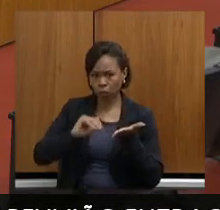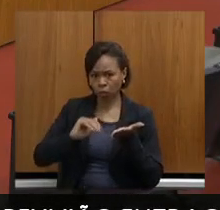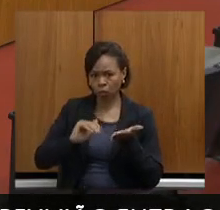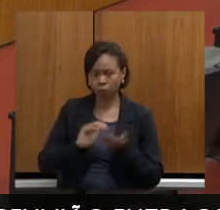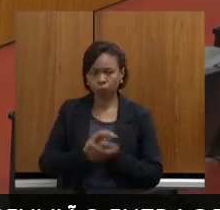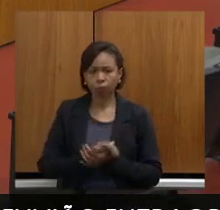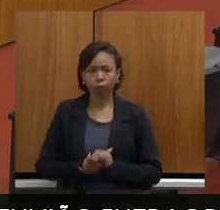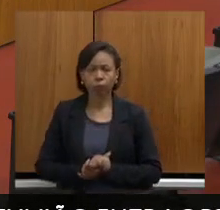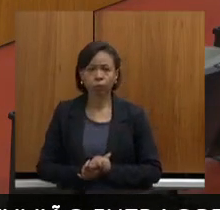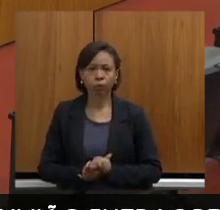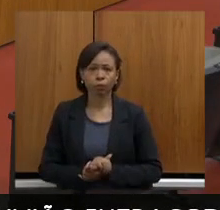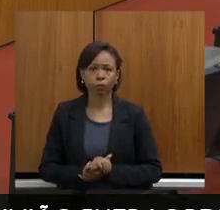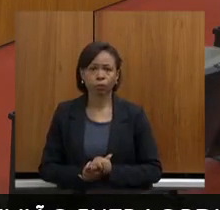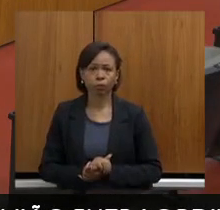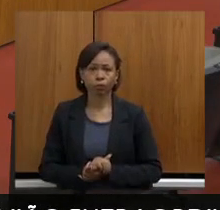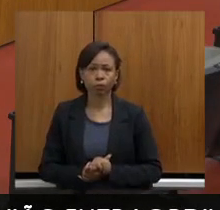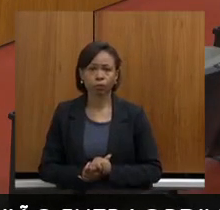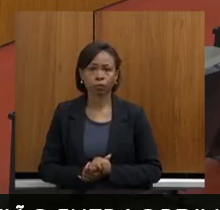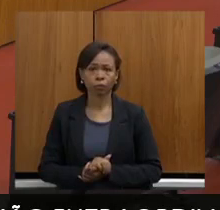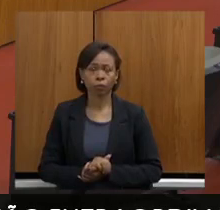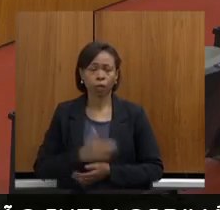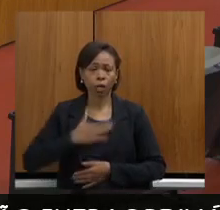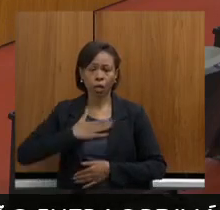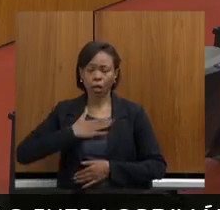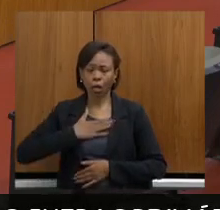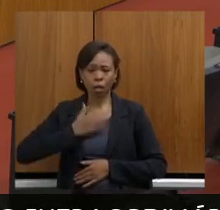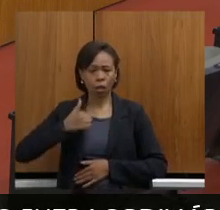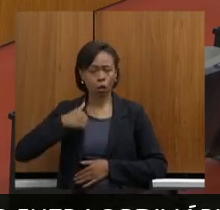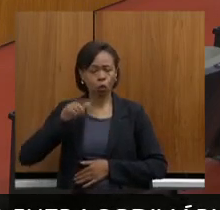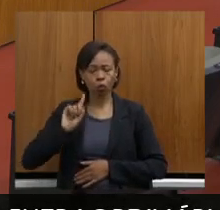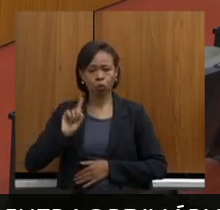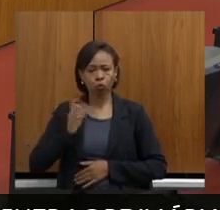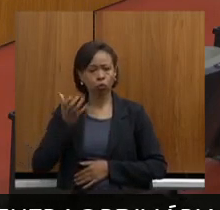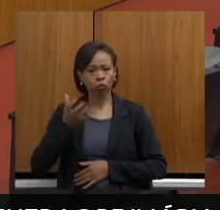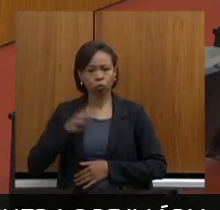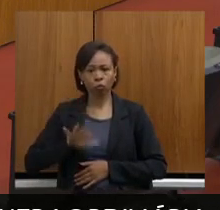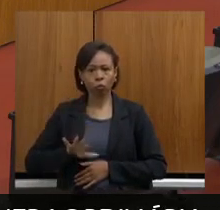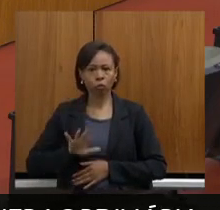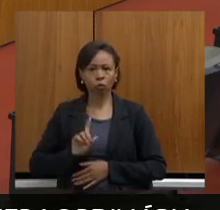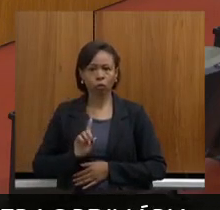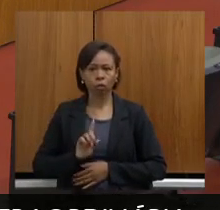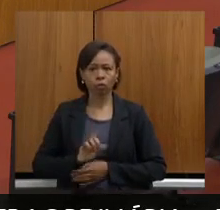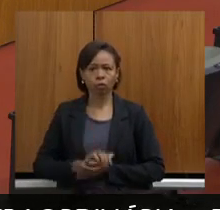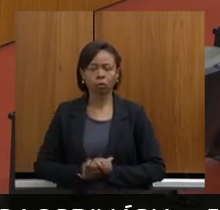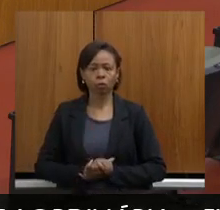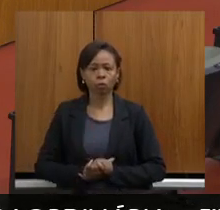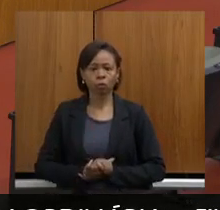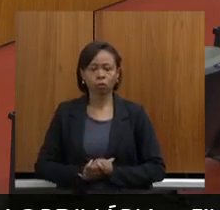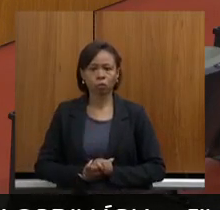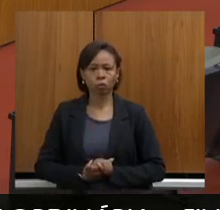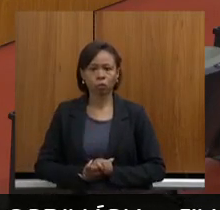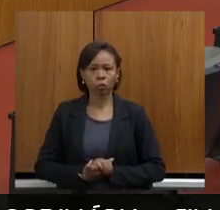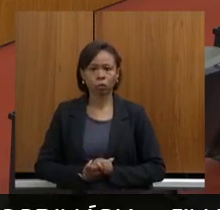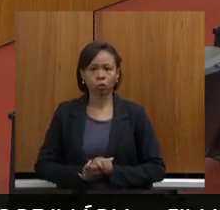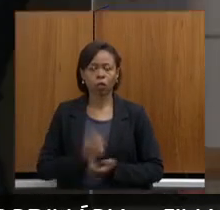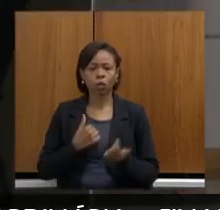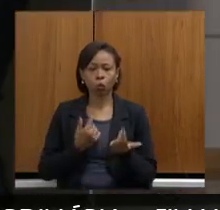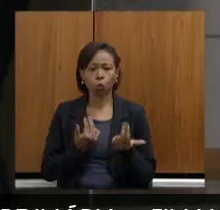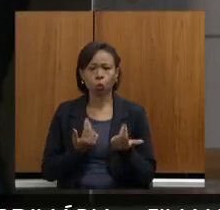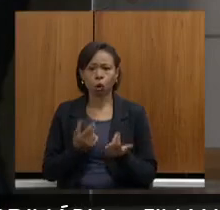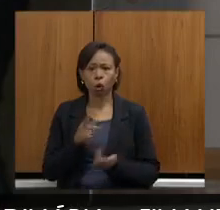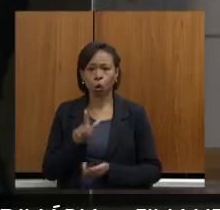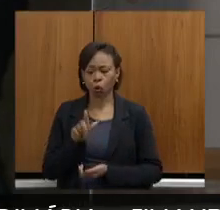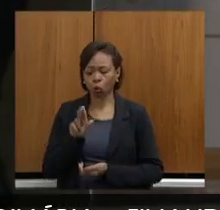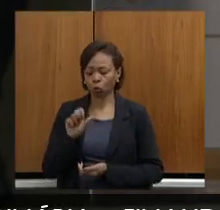o presidente eu no meu caso não eu compro também a iniciativa do deputado Gustavo